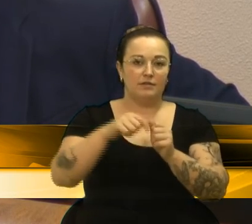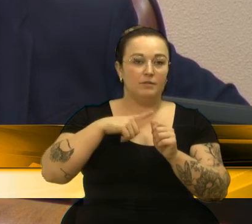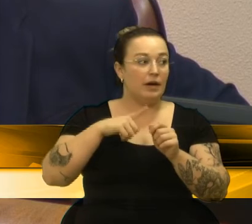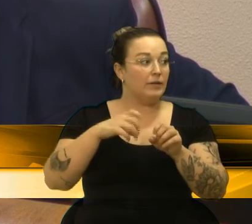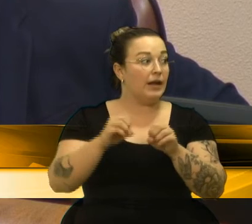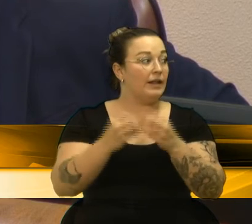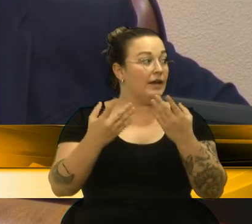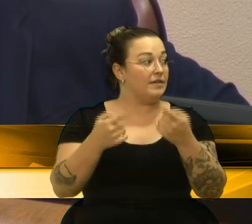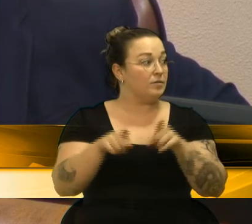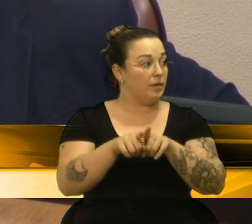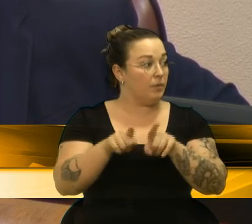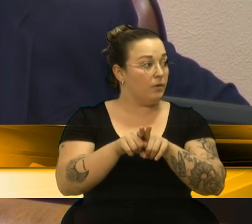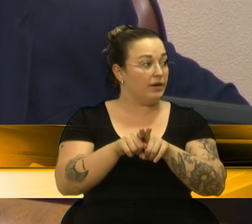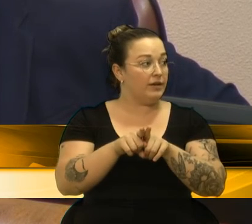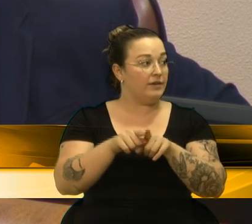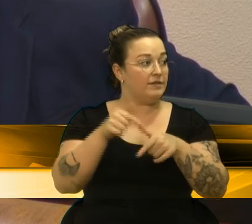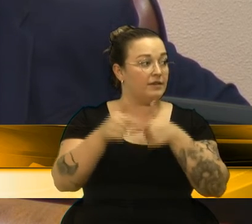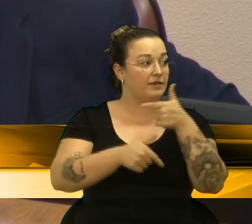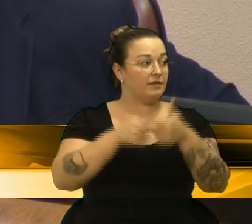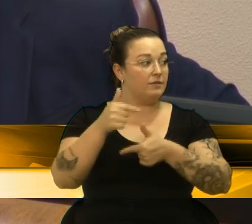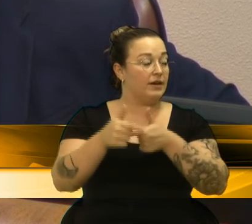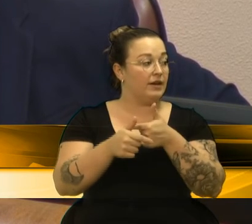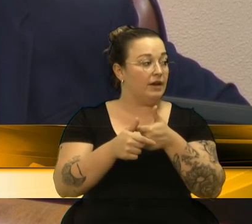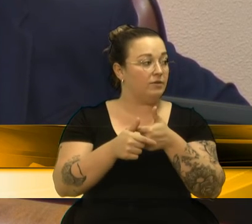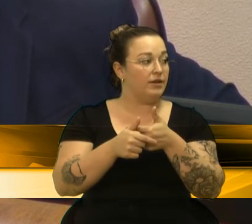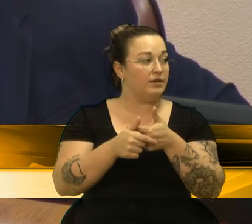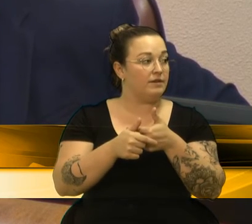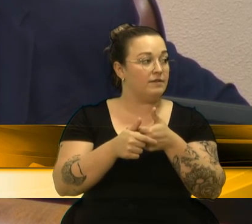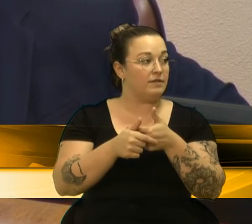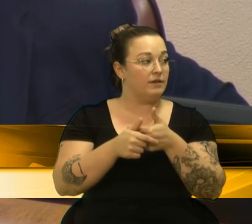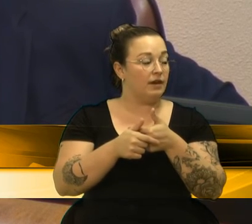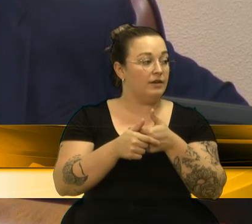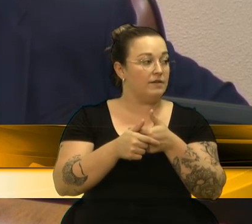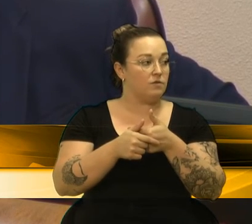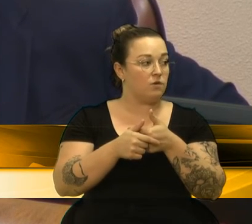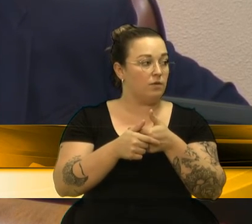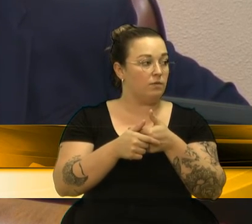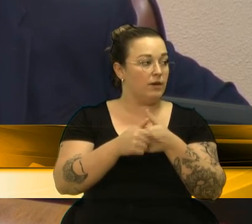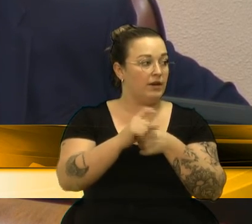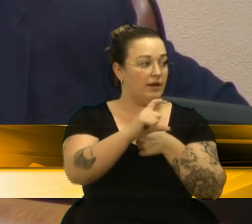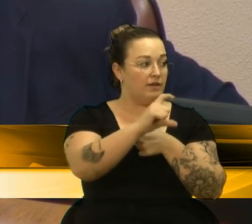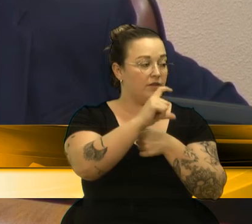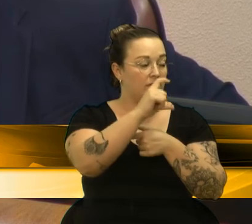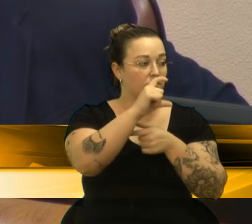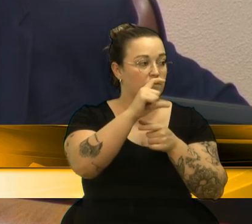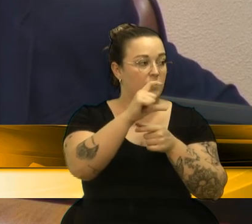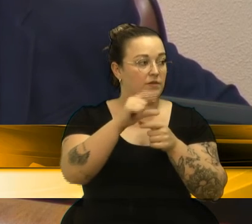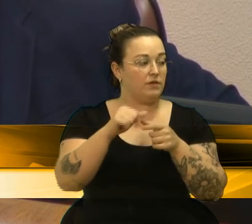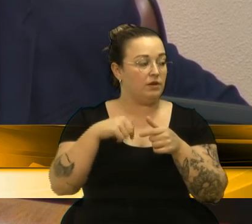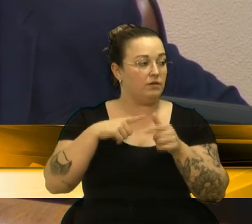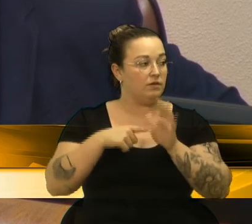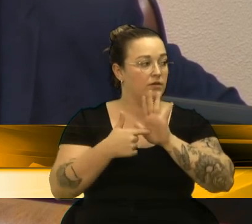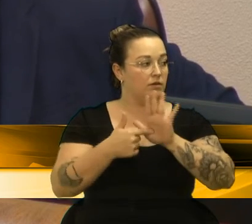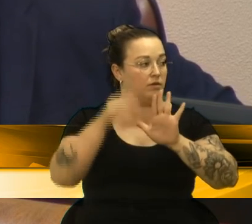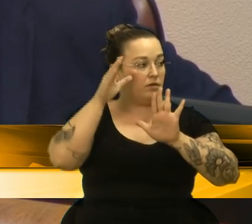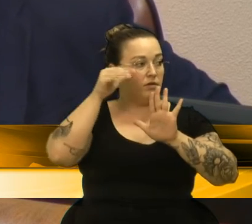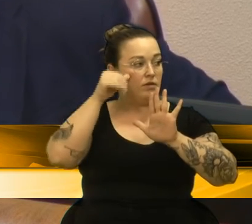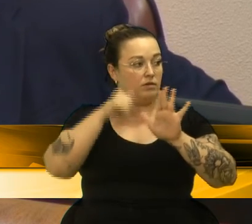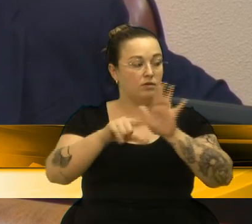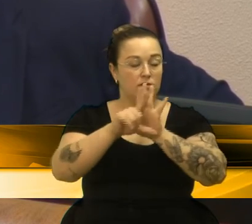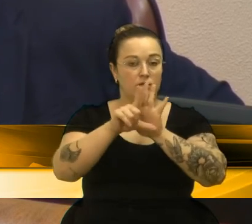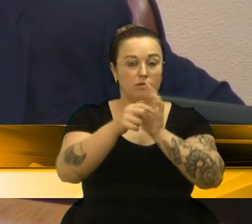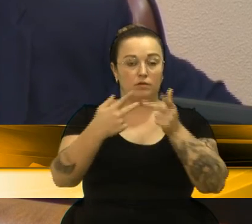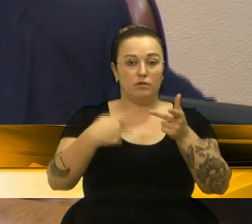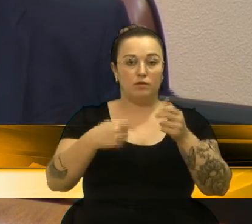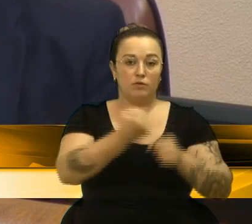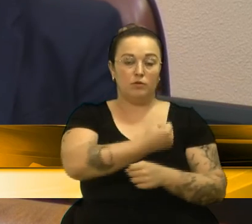religiosas, cívicas ou de caráter popular, com ou sem armação de coretos ou palanques, observadas as seguintes condições: 1.